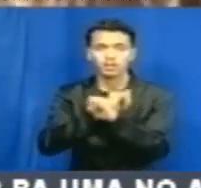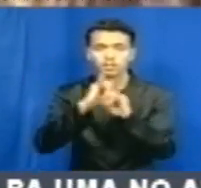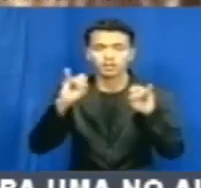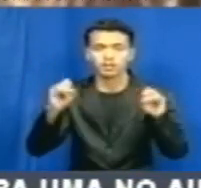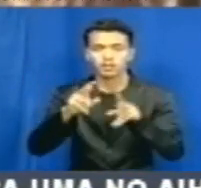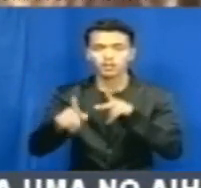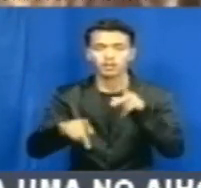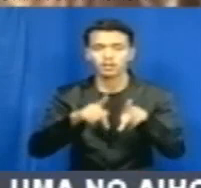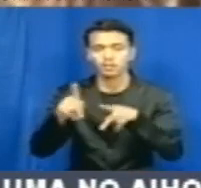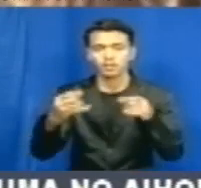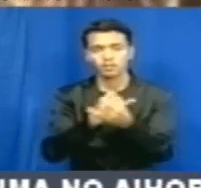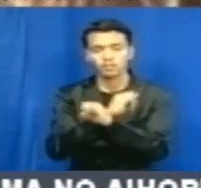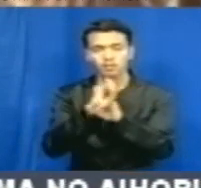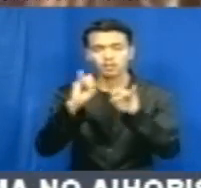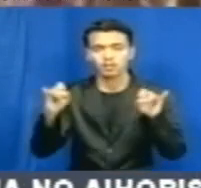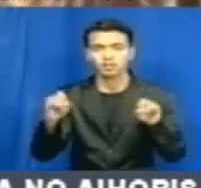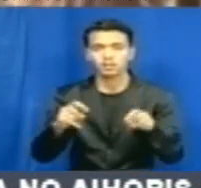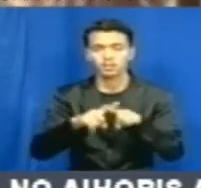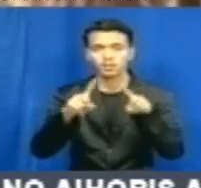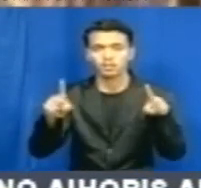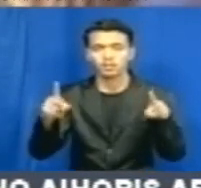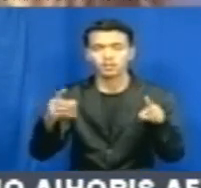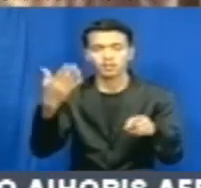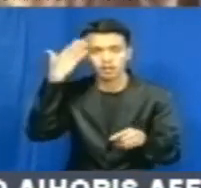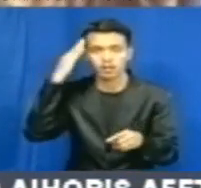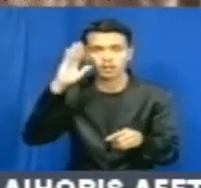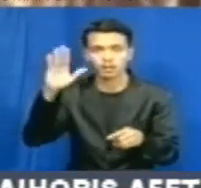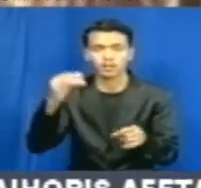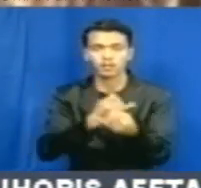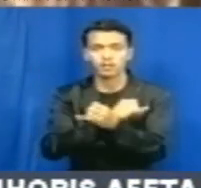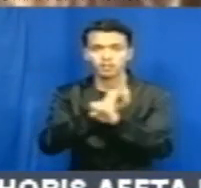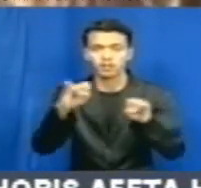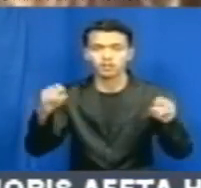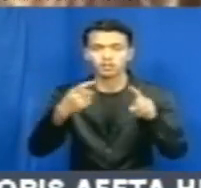ita ukonar ukuane. Mas la ter kati ukuane, rau isi nia foli.